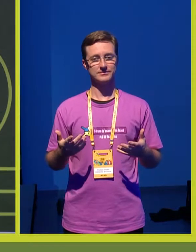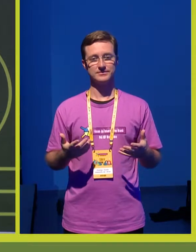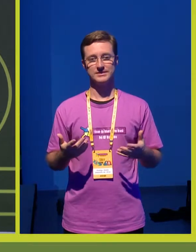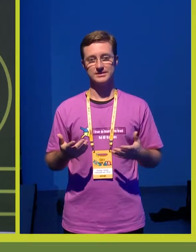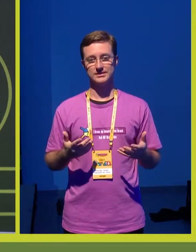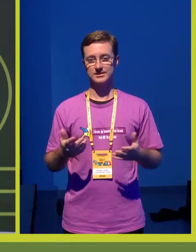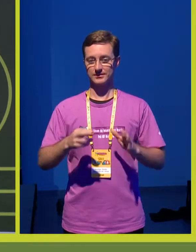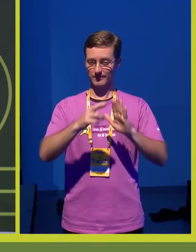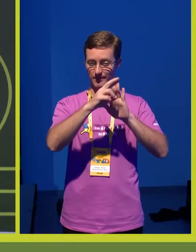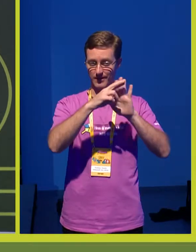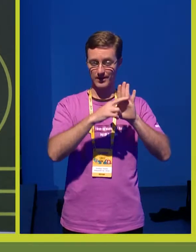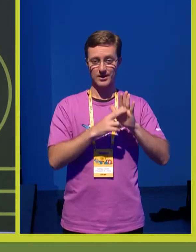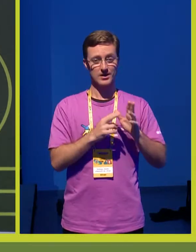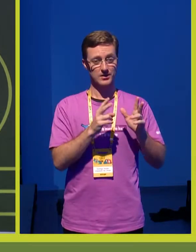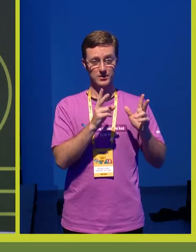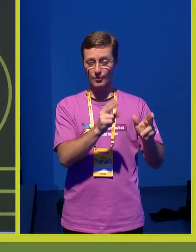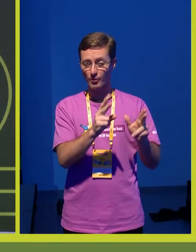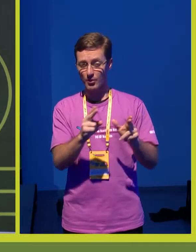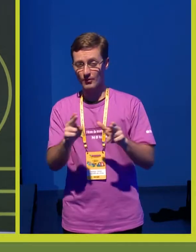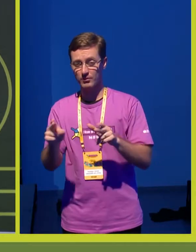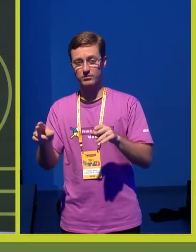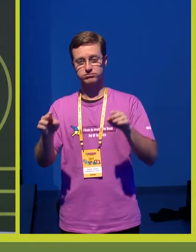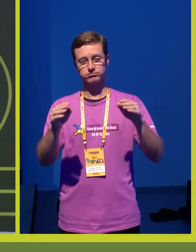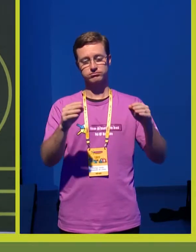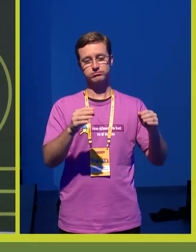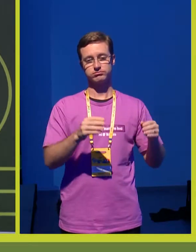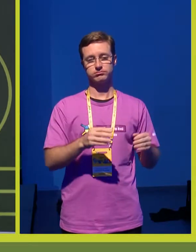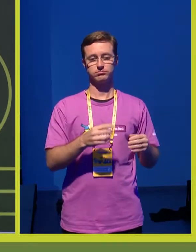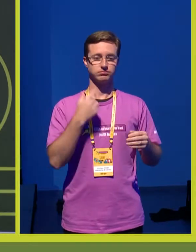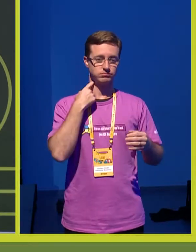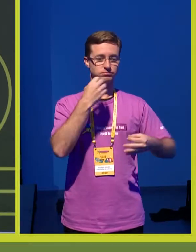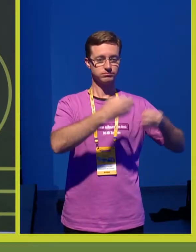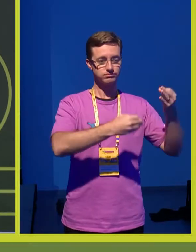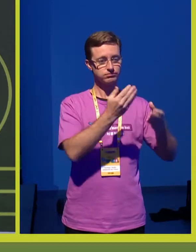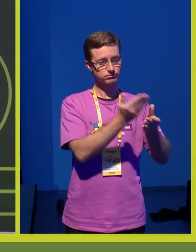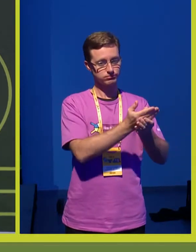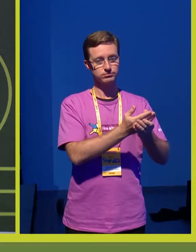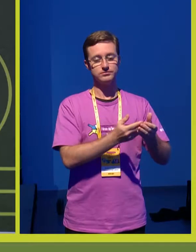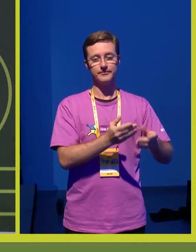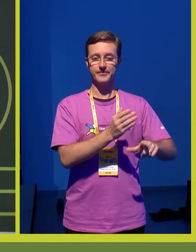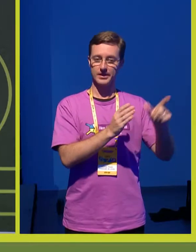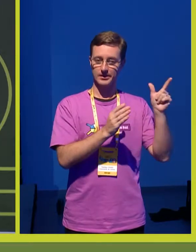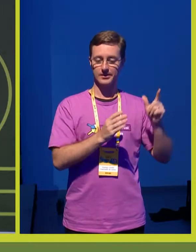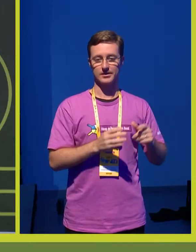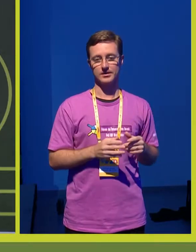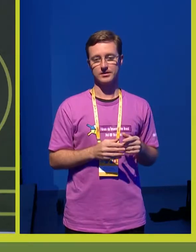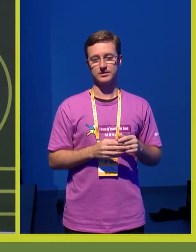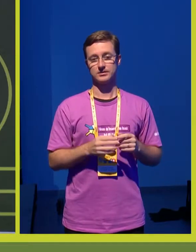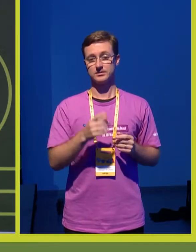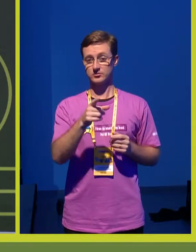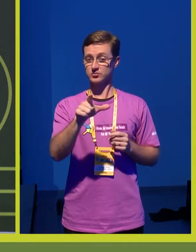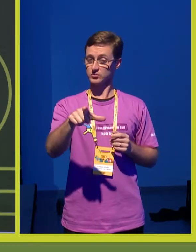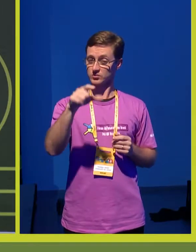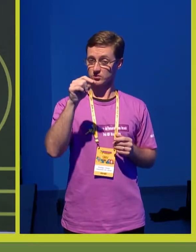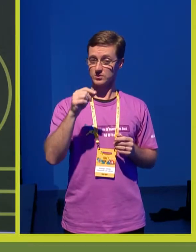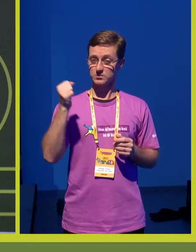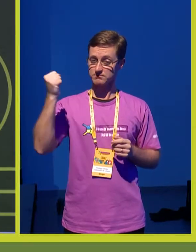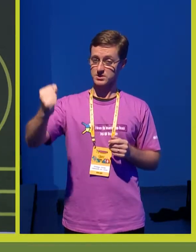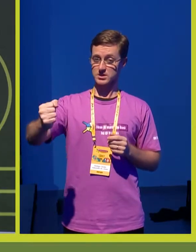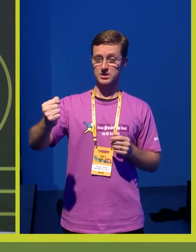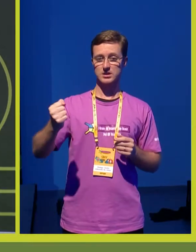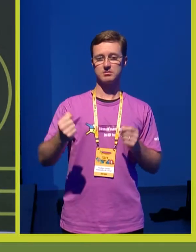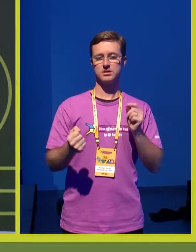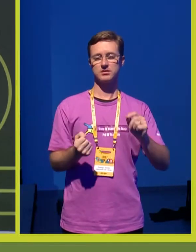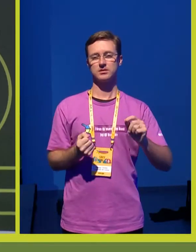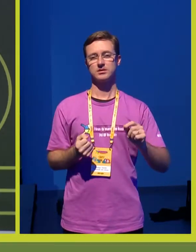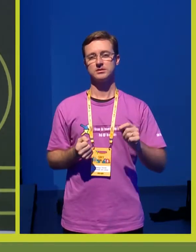deve ser sempre mesmo a autorização judicial prévia que é só e você escolheu bem um crime que em diversas